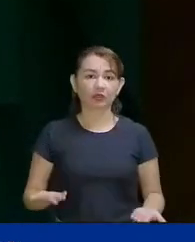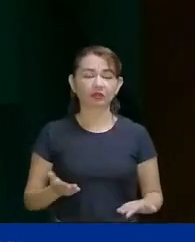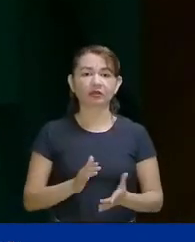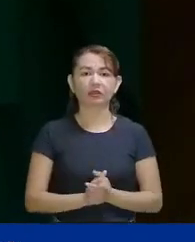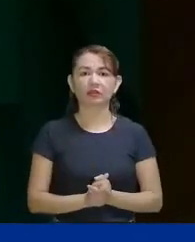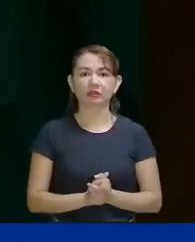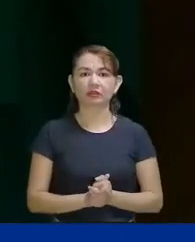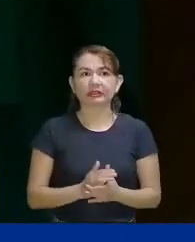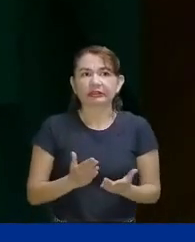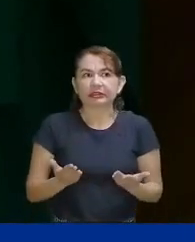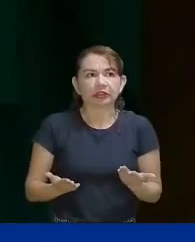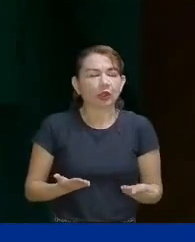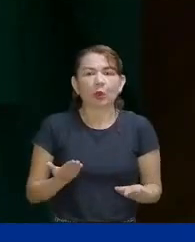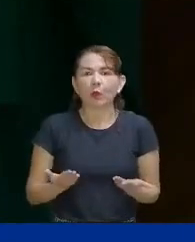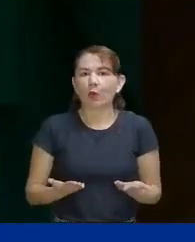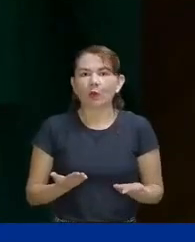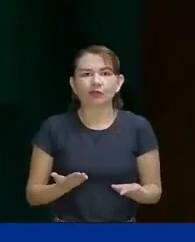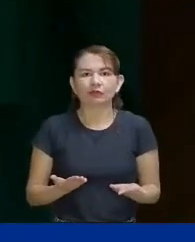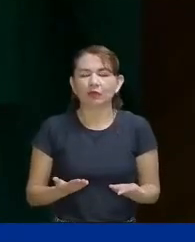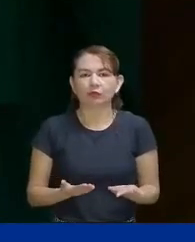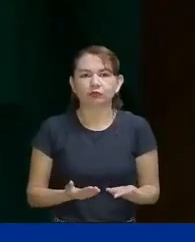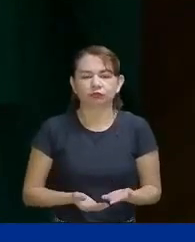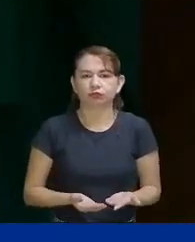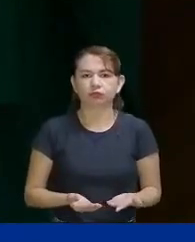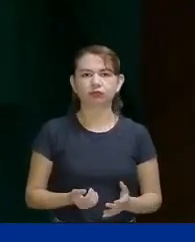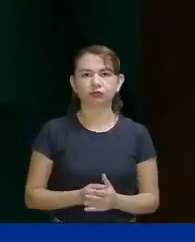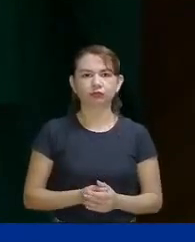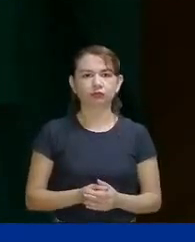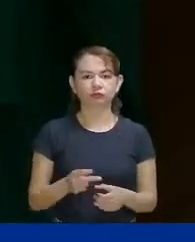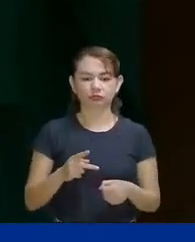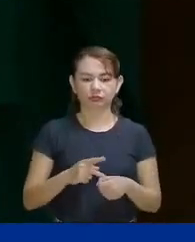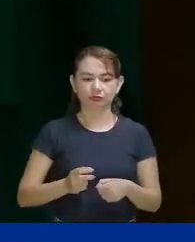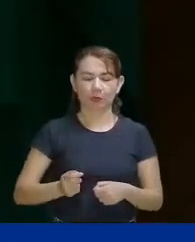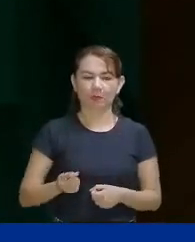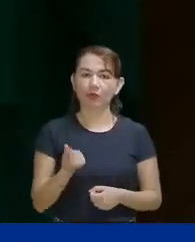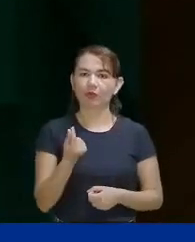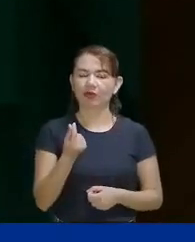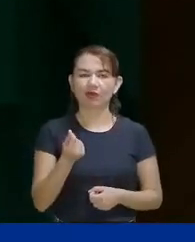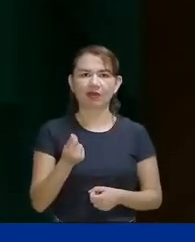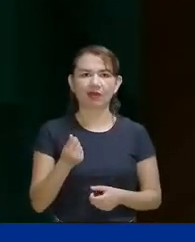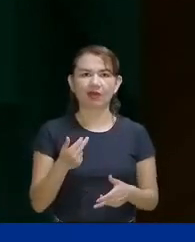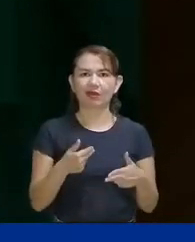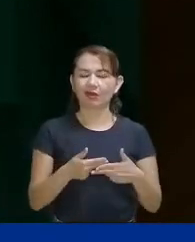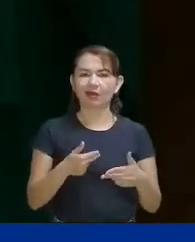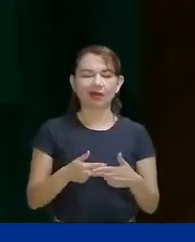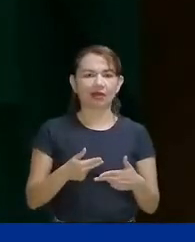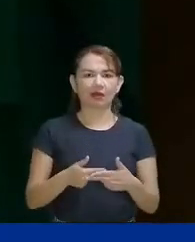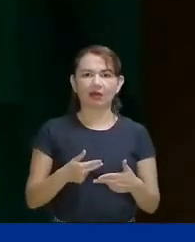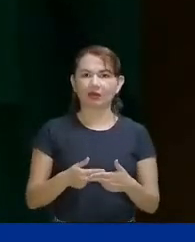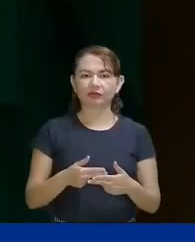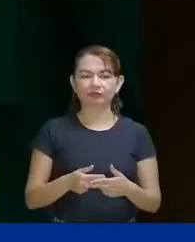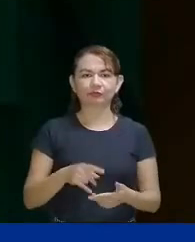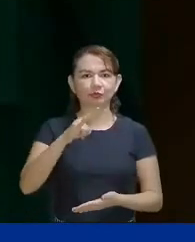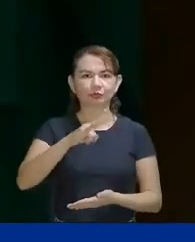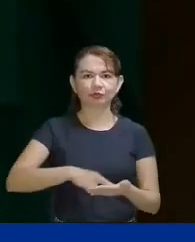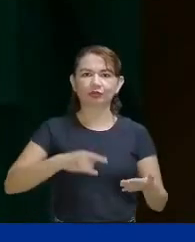torna insindicável o gasto. Os documentos apresentados com essa